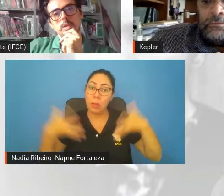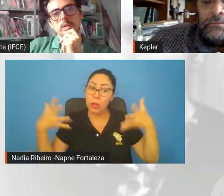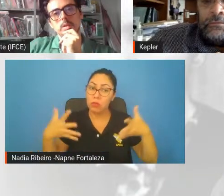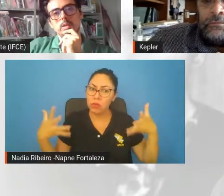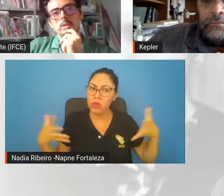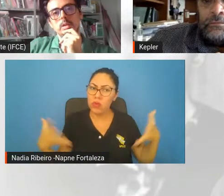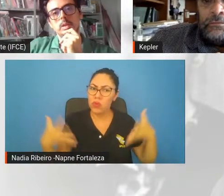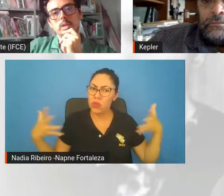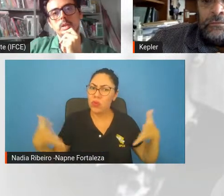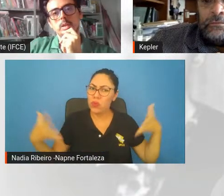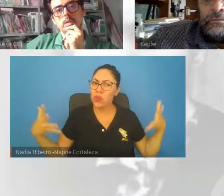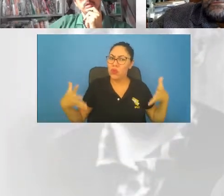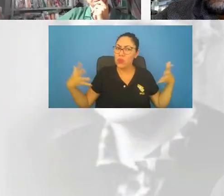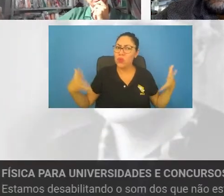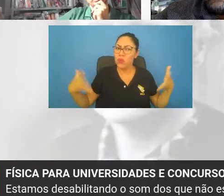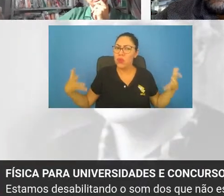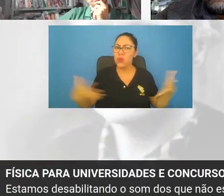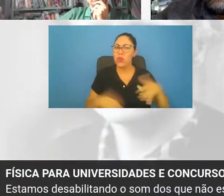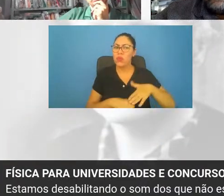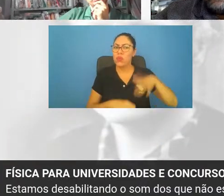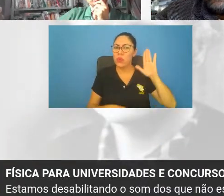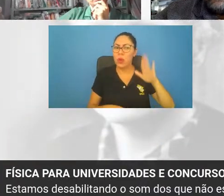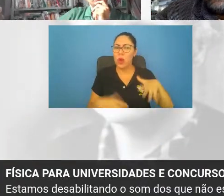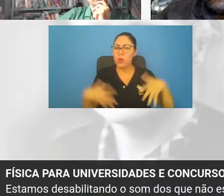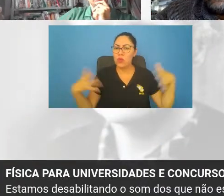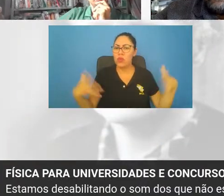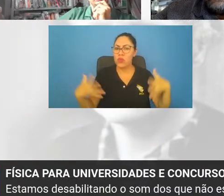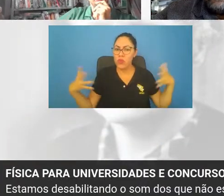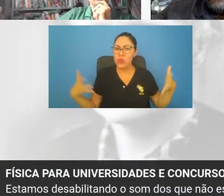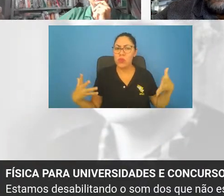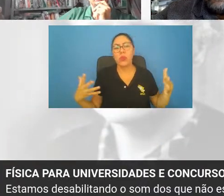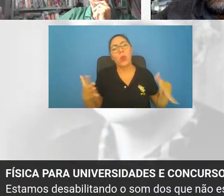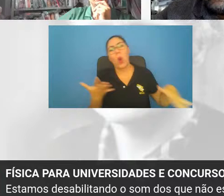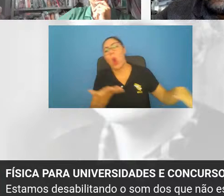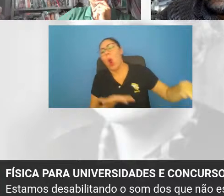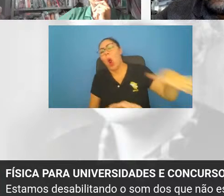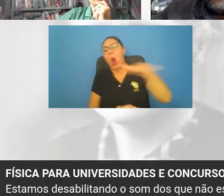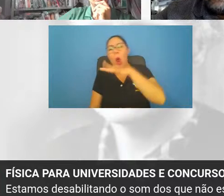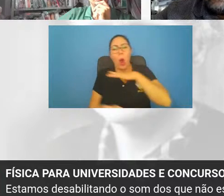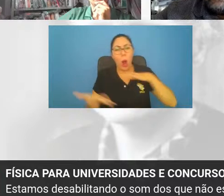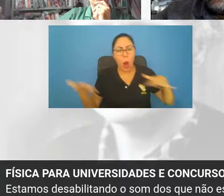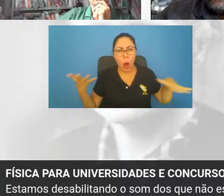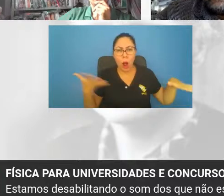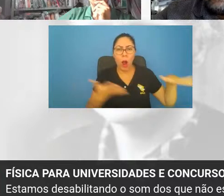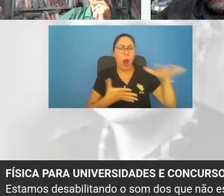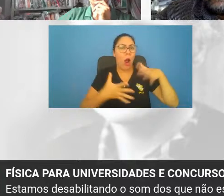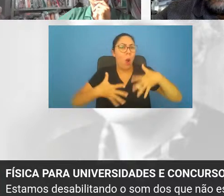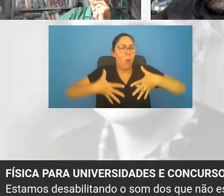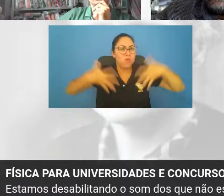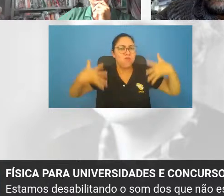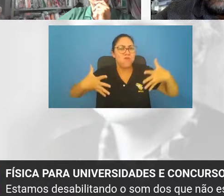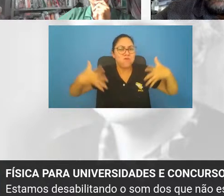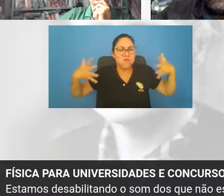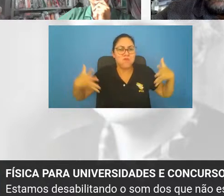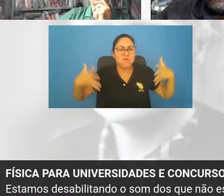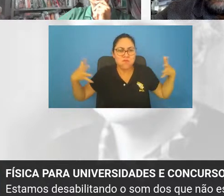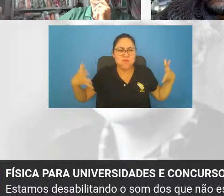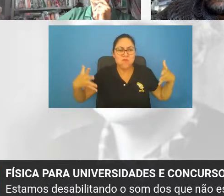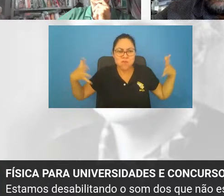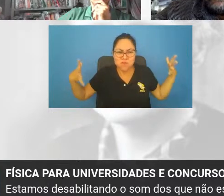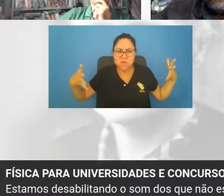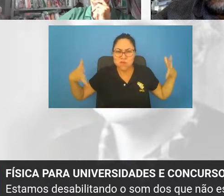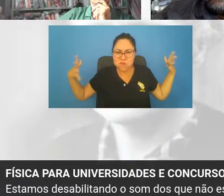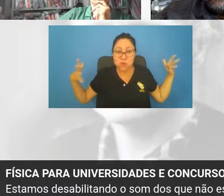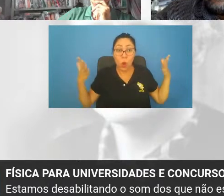grande, colocando o universo de um tamanho muito grande, só que o tamanho que nós observamos agora, que nós chamamos de um